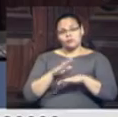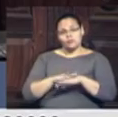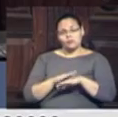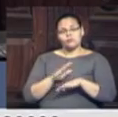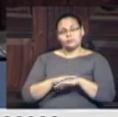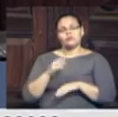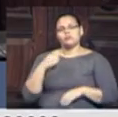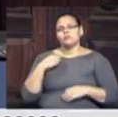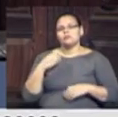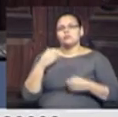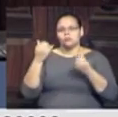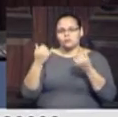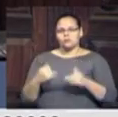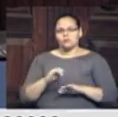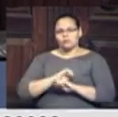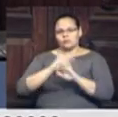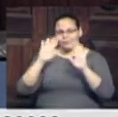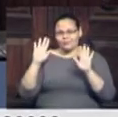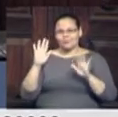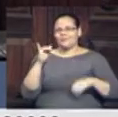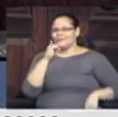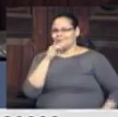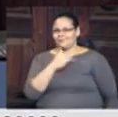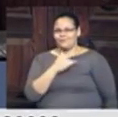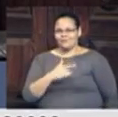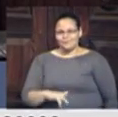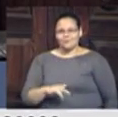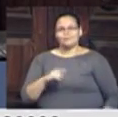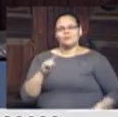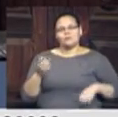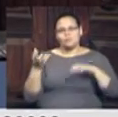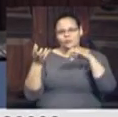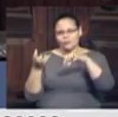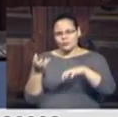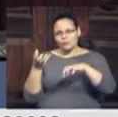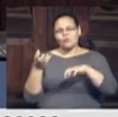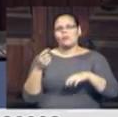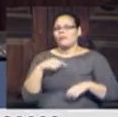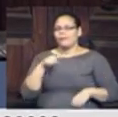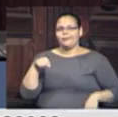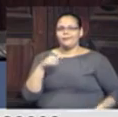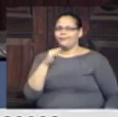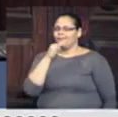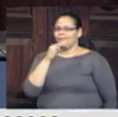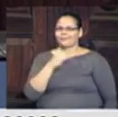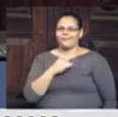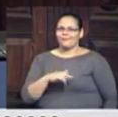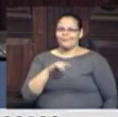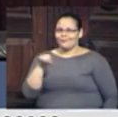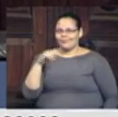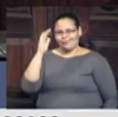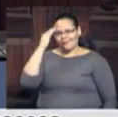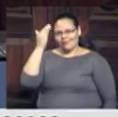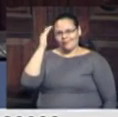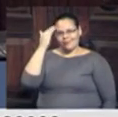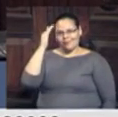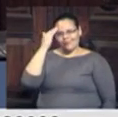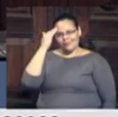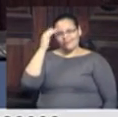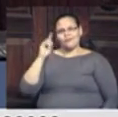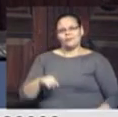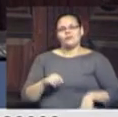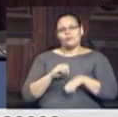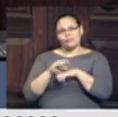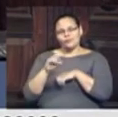muito clara. E lamentar que setores do Congresso Nacional, infelizmente, não tenham entendido a